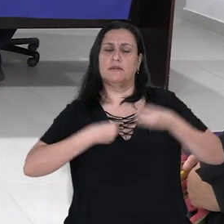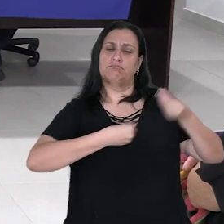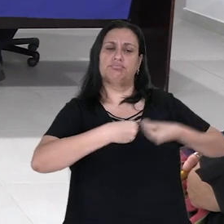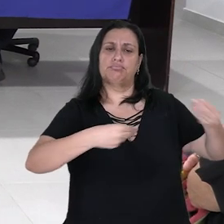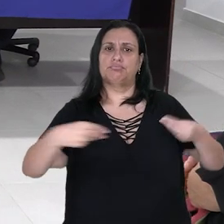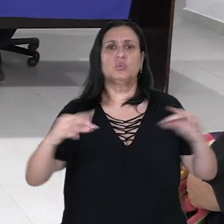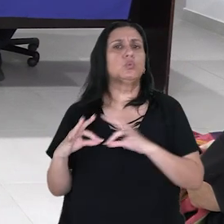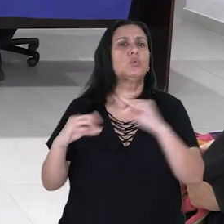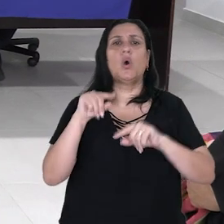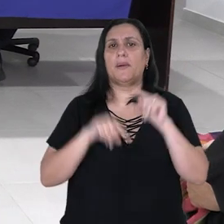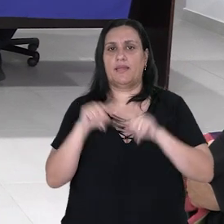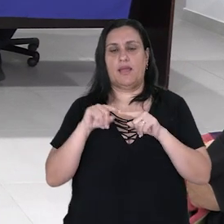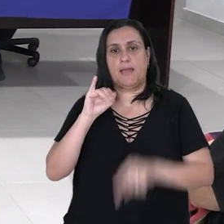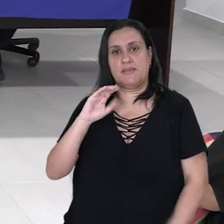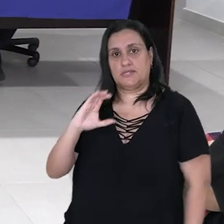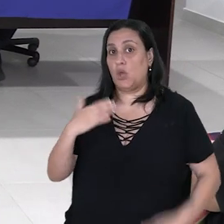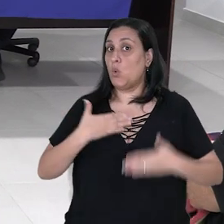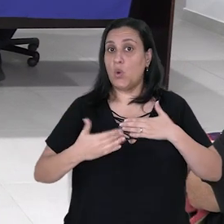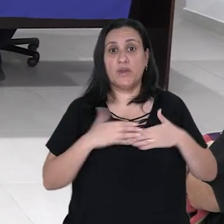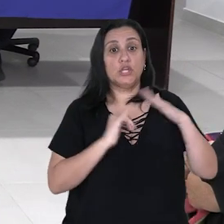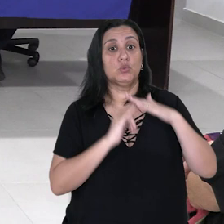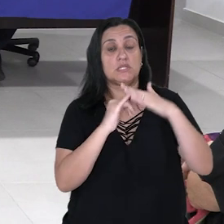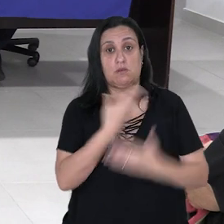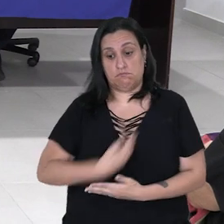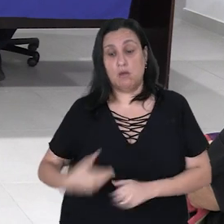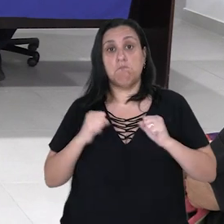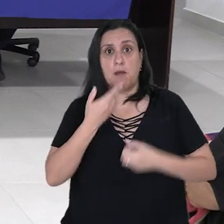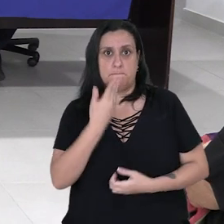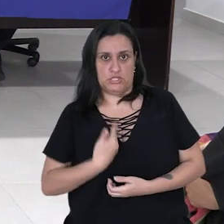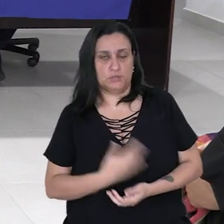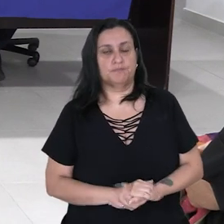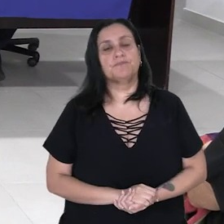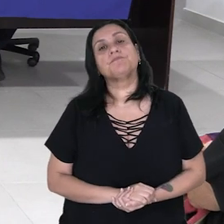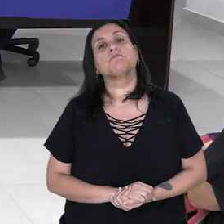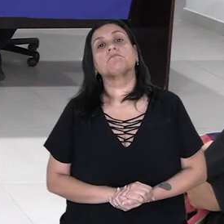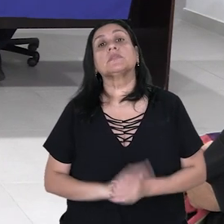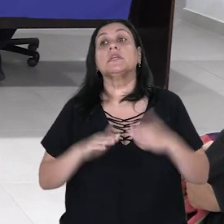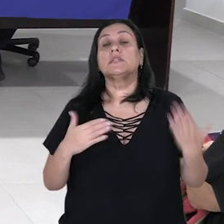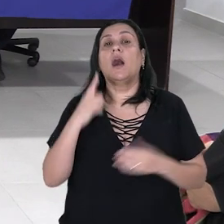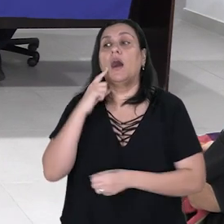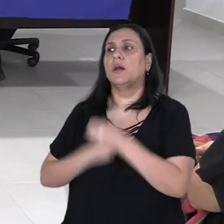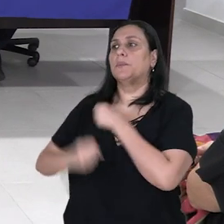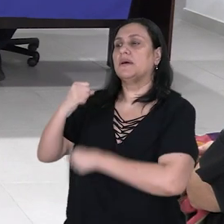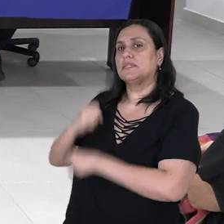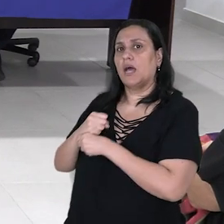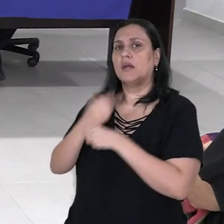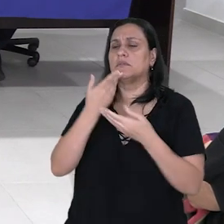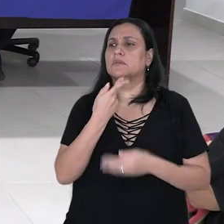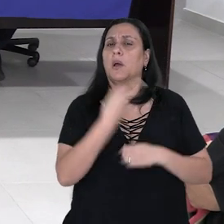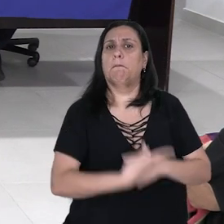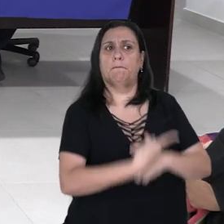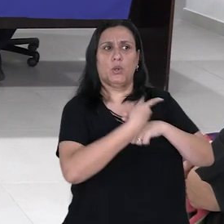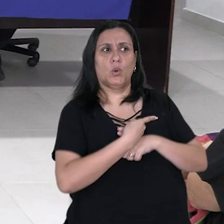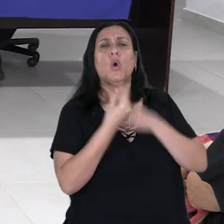distribuído, qualquer instituição pública pode pedir. Então, quando elas procuraram a gente no final do ano passado, né, a gente falou, nossa, como é que a gente